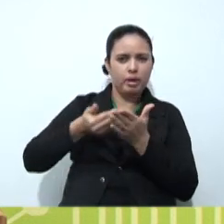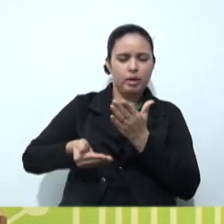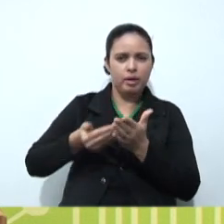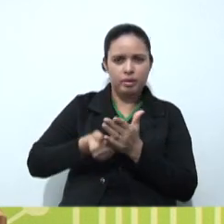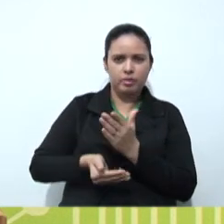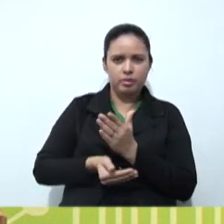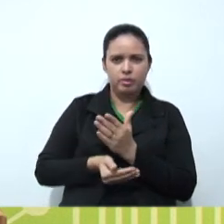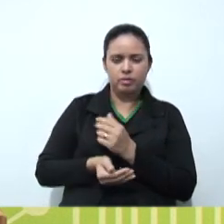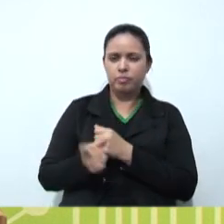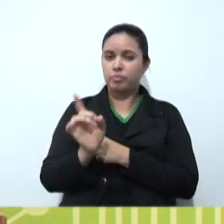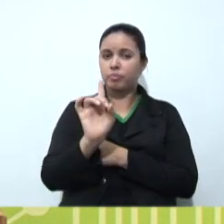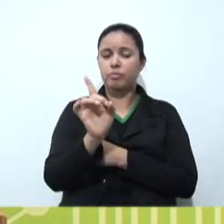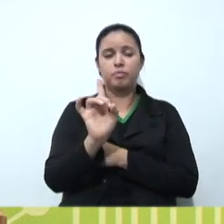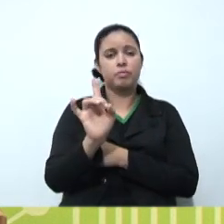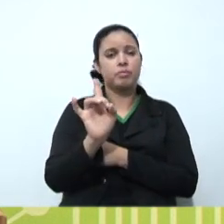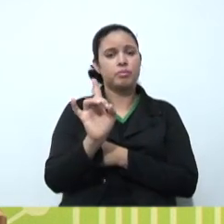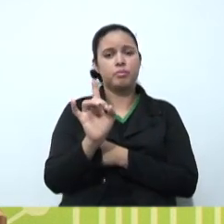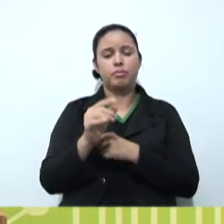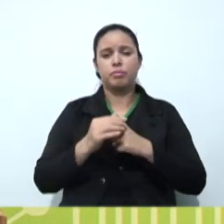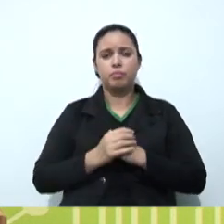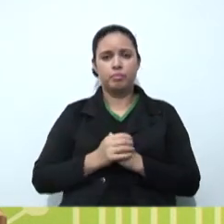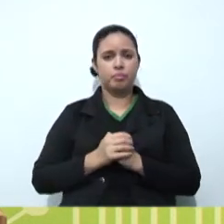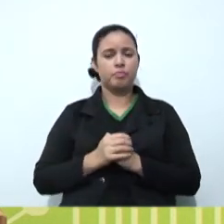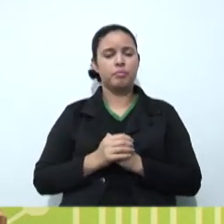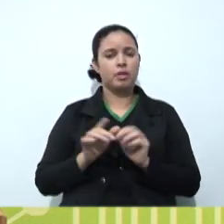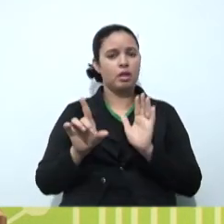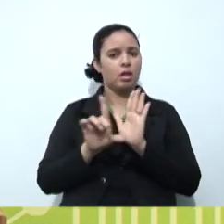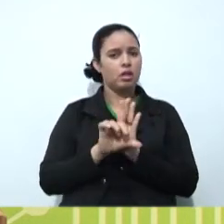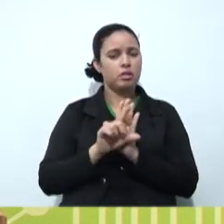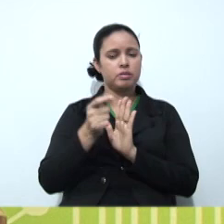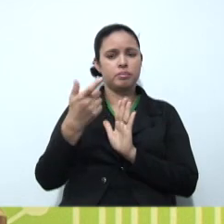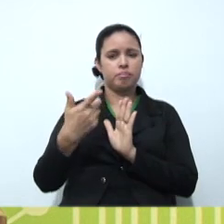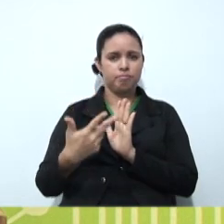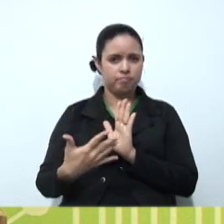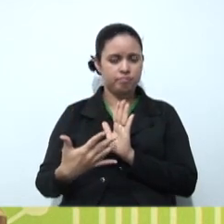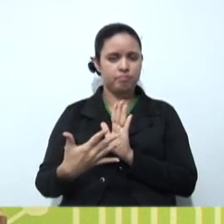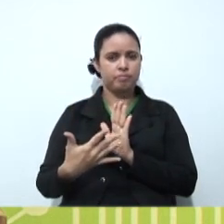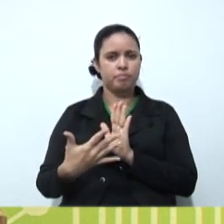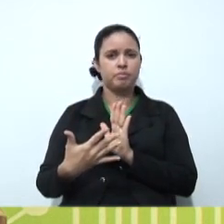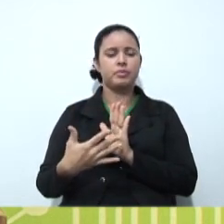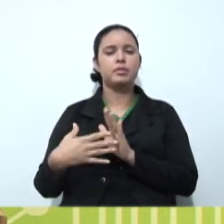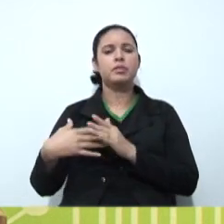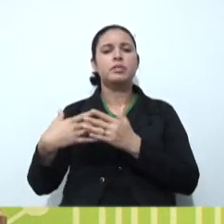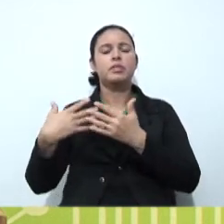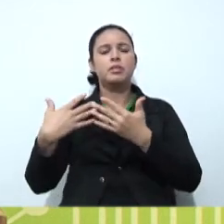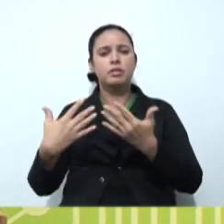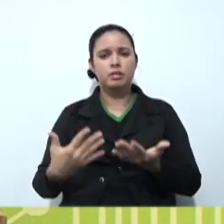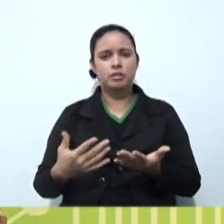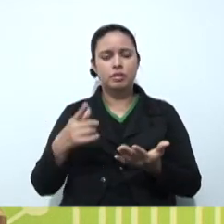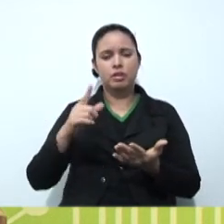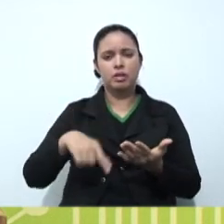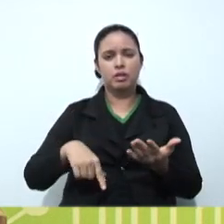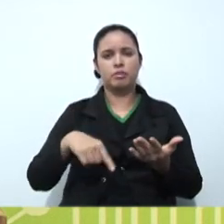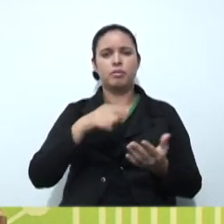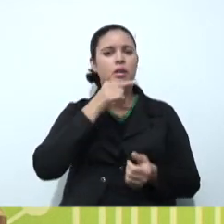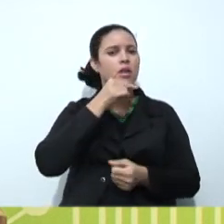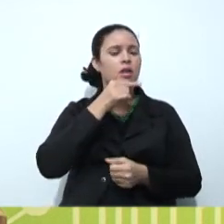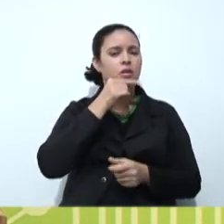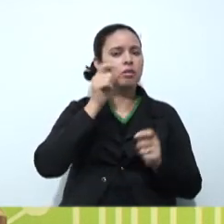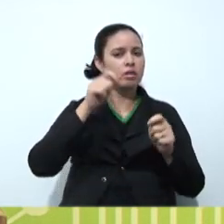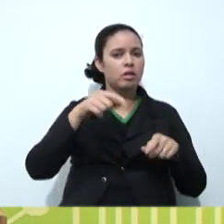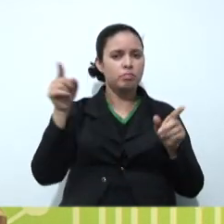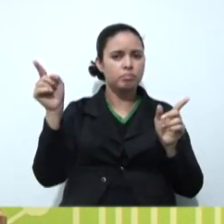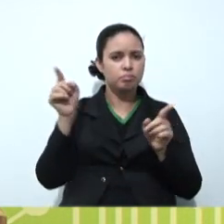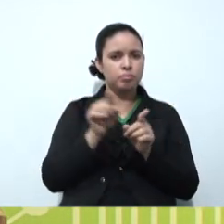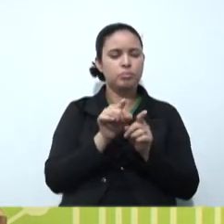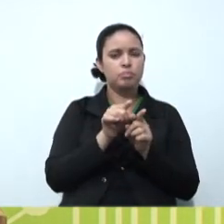deve? Claro que não, meu querido. Tá? Até a lei diz isso. Uma hora esse recurso hídrico ele pode se esgotar. E se ele